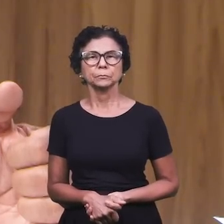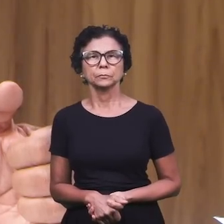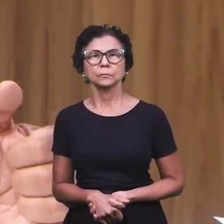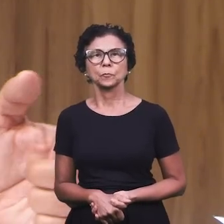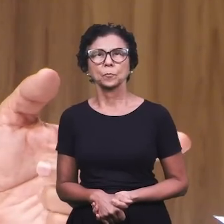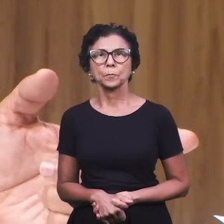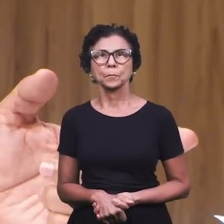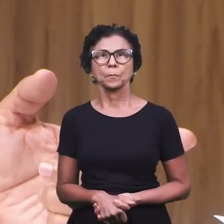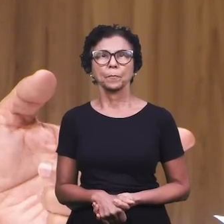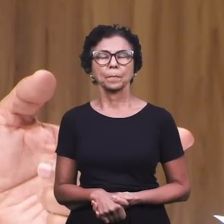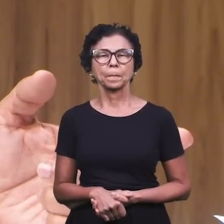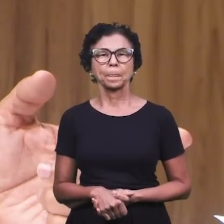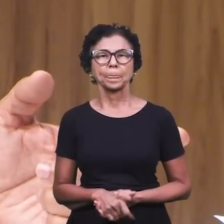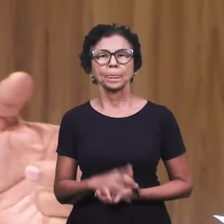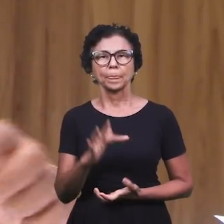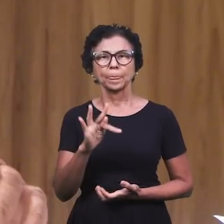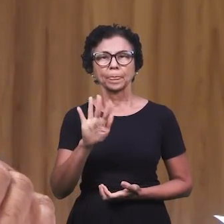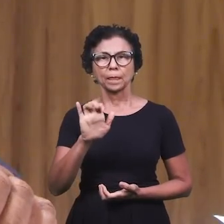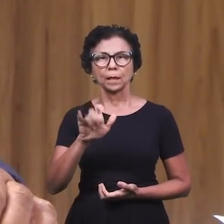é um nome grego.